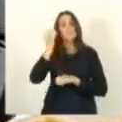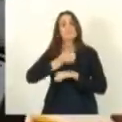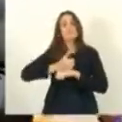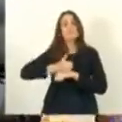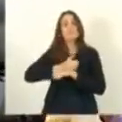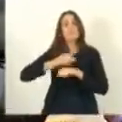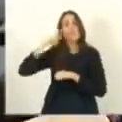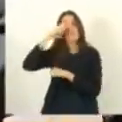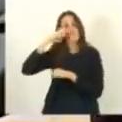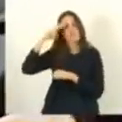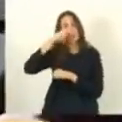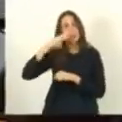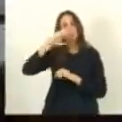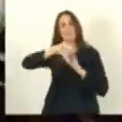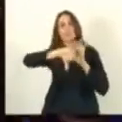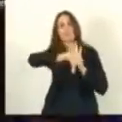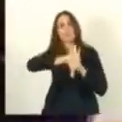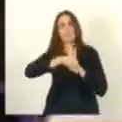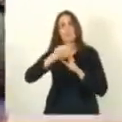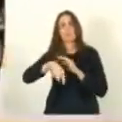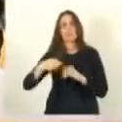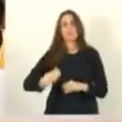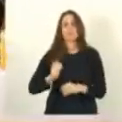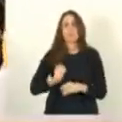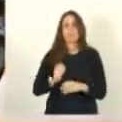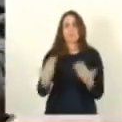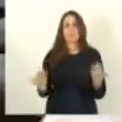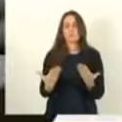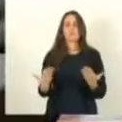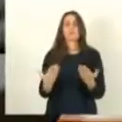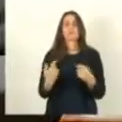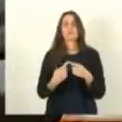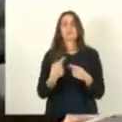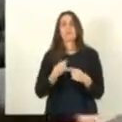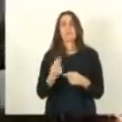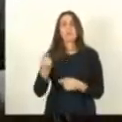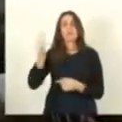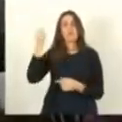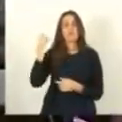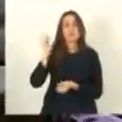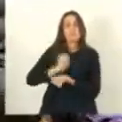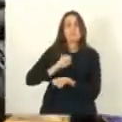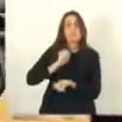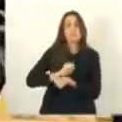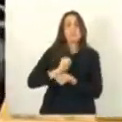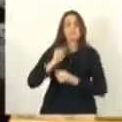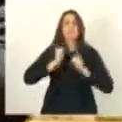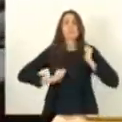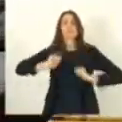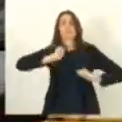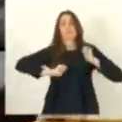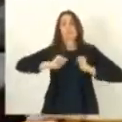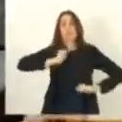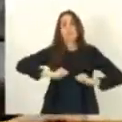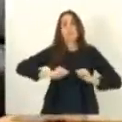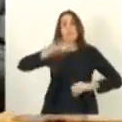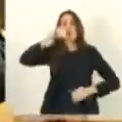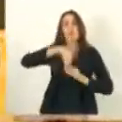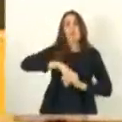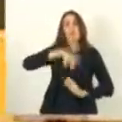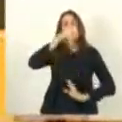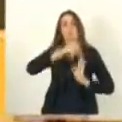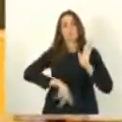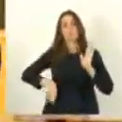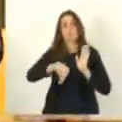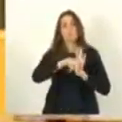da Superintendência de Polícia Técnica Científica, que estão todos aqui, né, já há vários dias aguardando aí ansiosamente pela votação aí